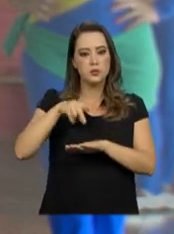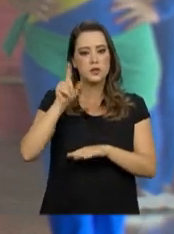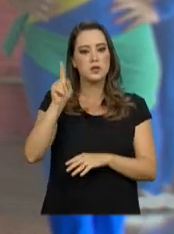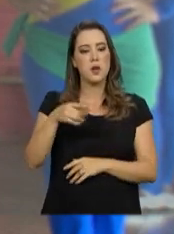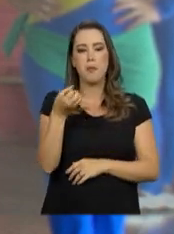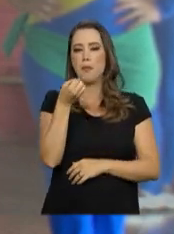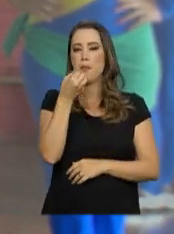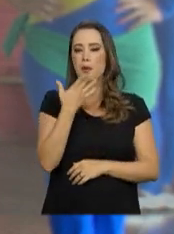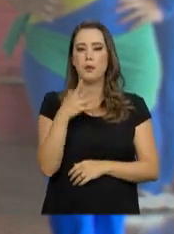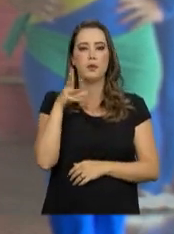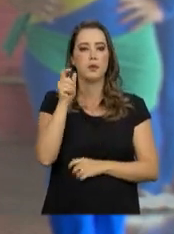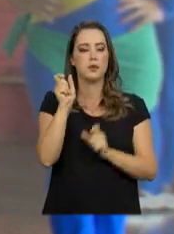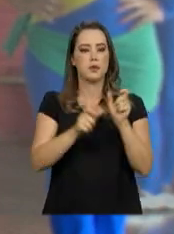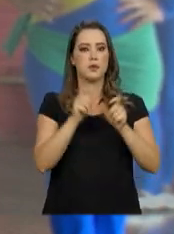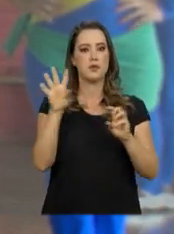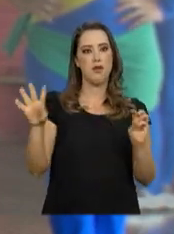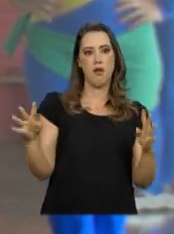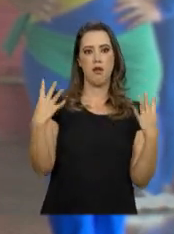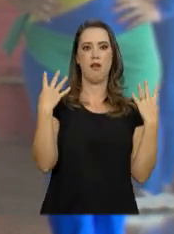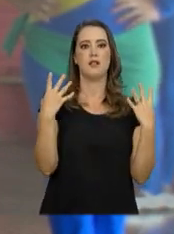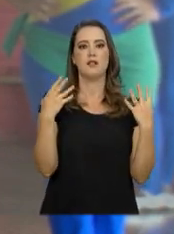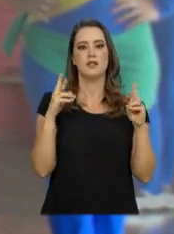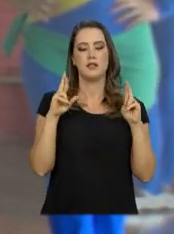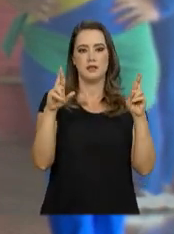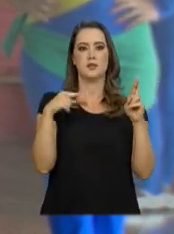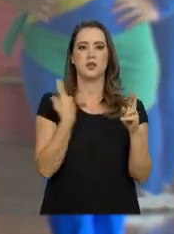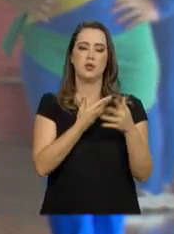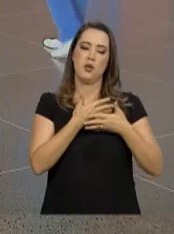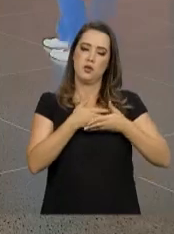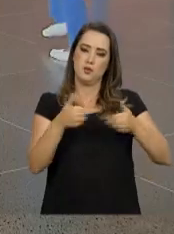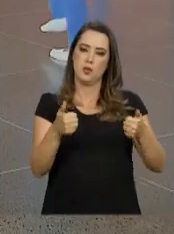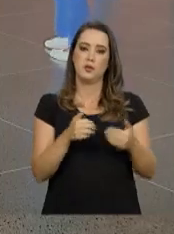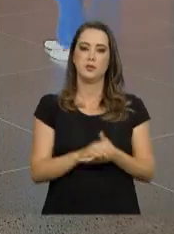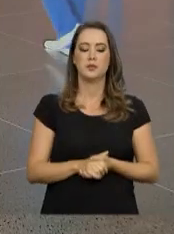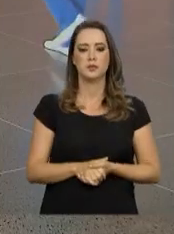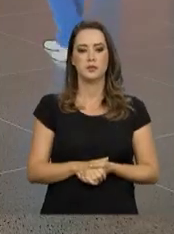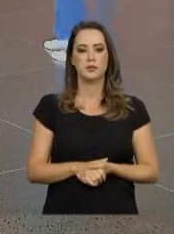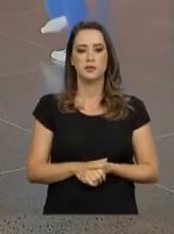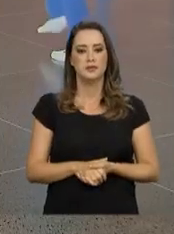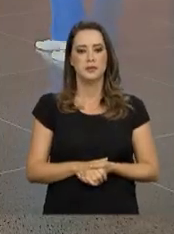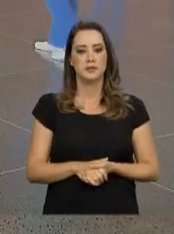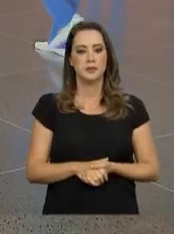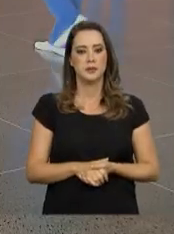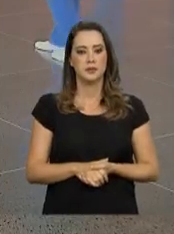super gratificante todas aquelas pessoas olhando a gente, esperando o nosso melhor, né?